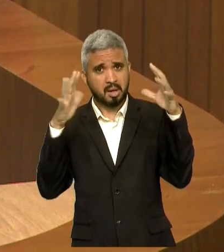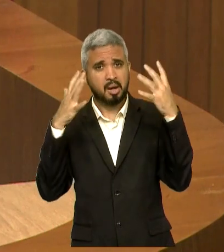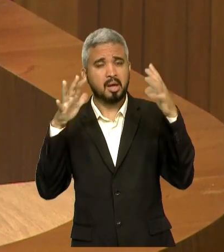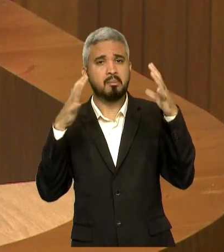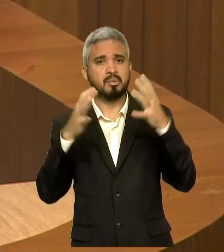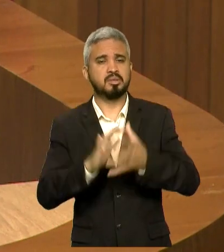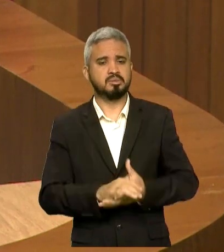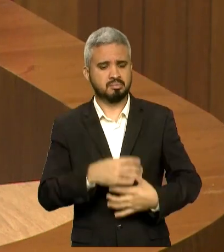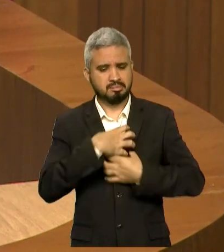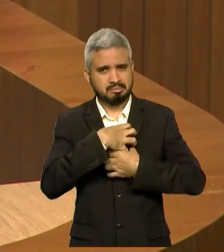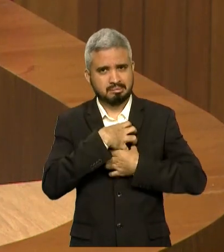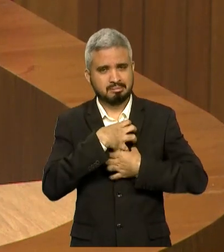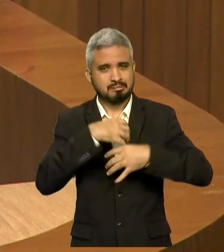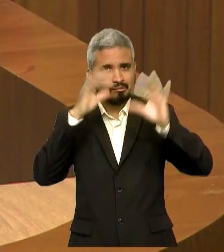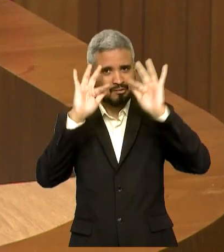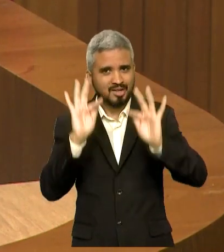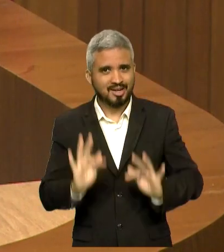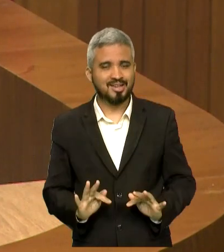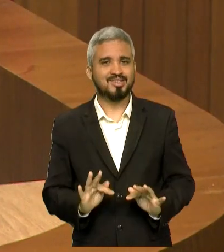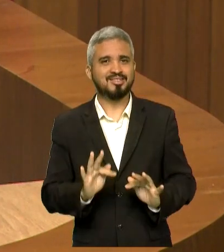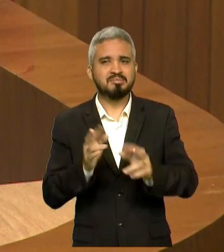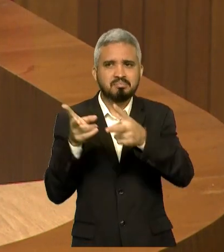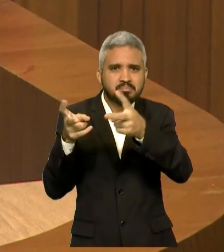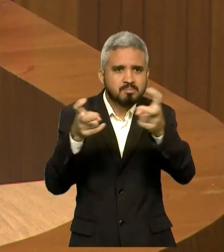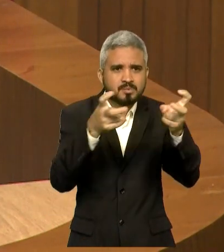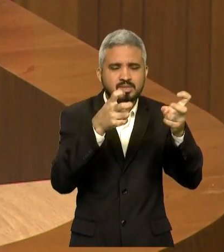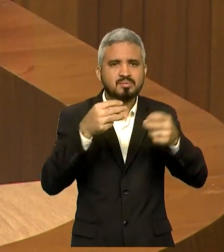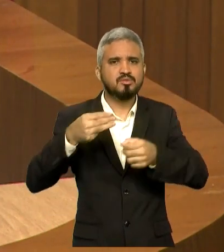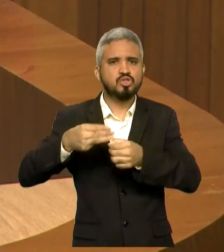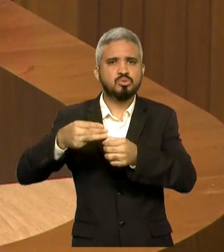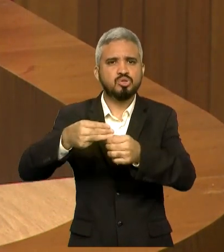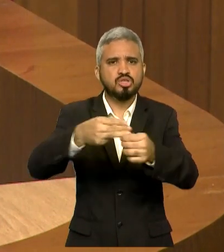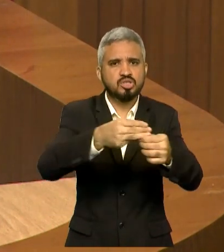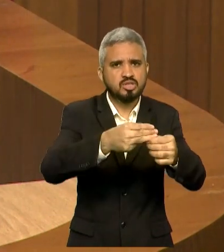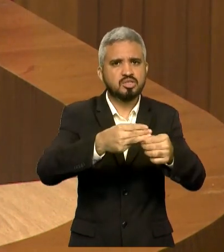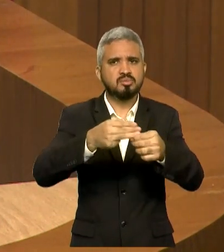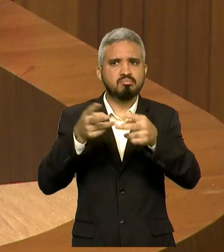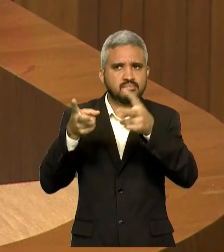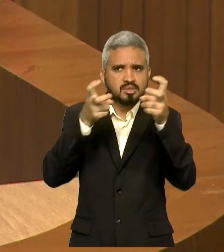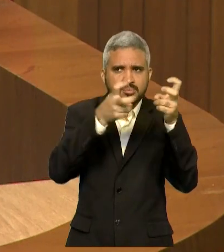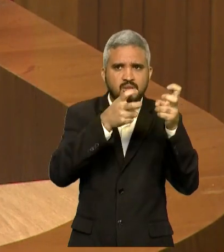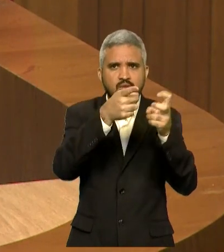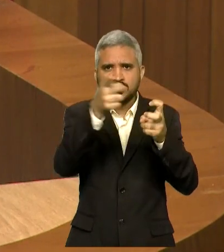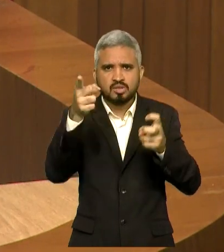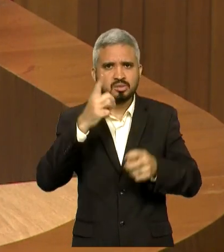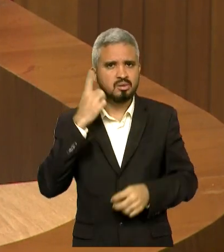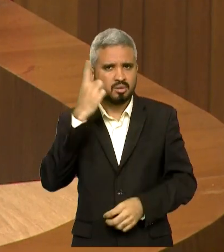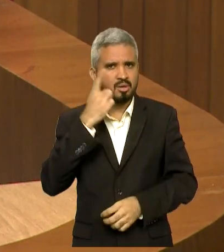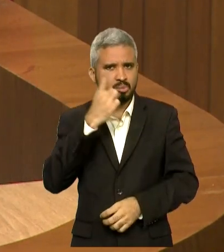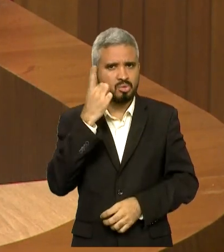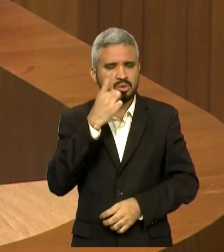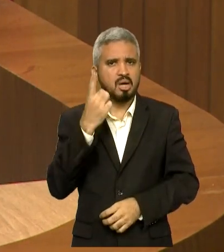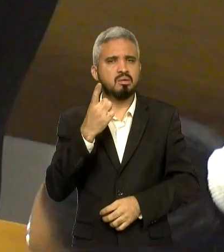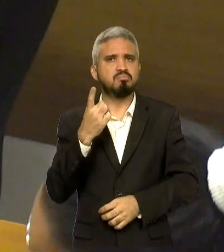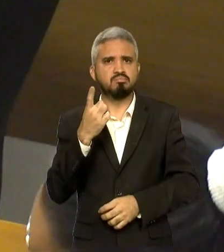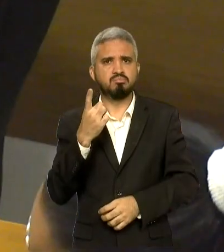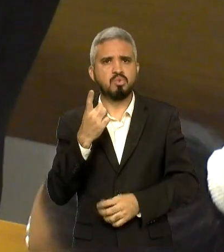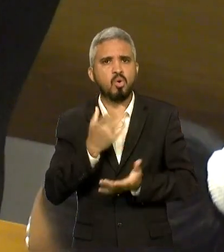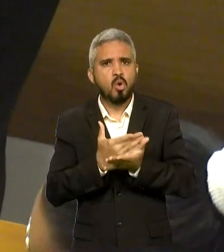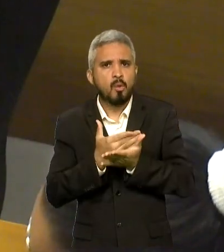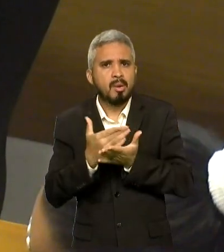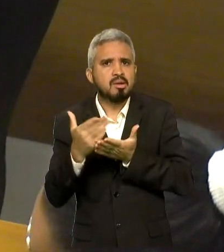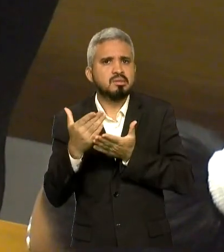ficamos muito felizes em ver que os municípios, que os deputados estão abraçando essa pauta de suma importância. A gente